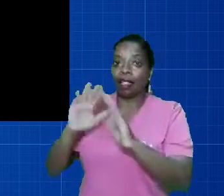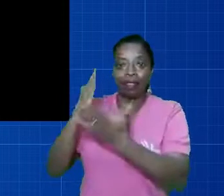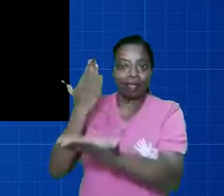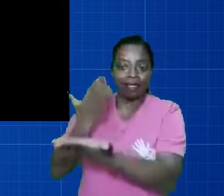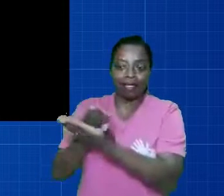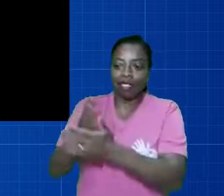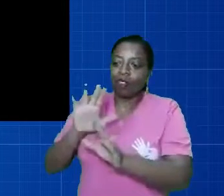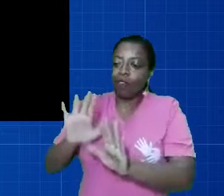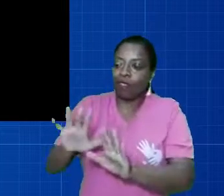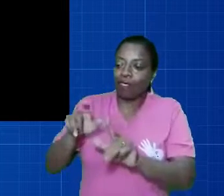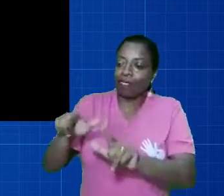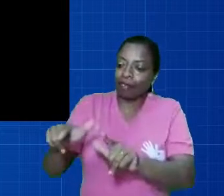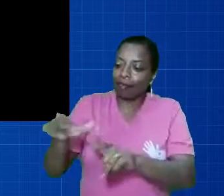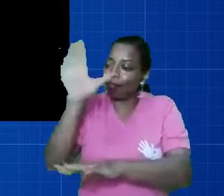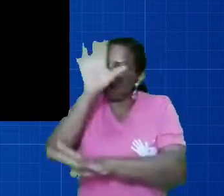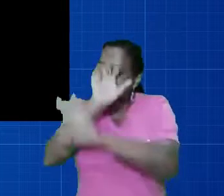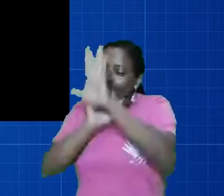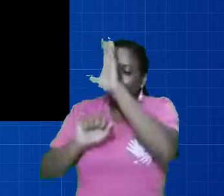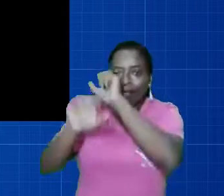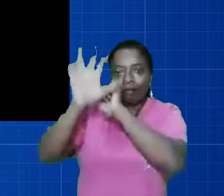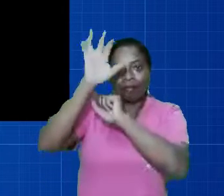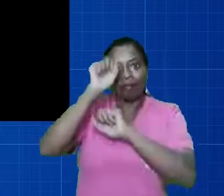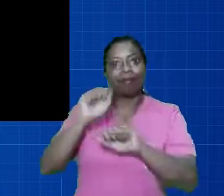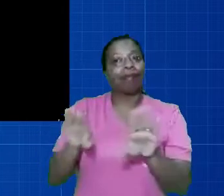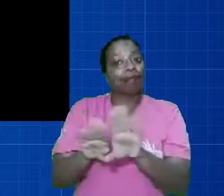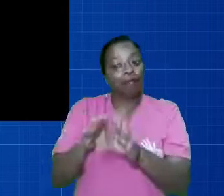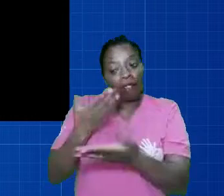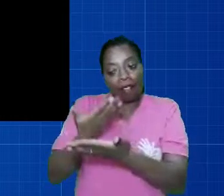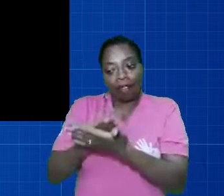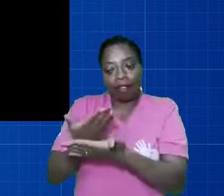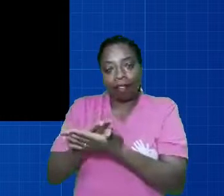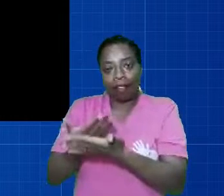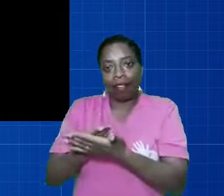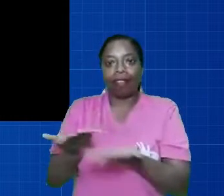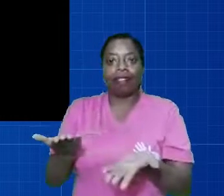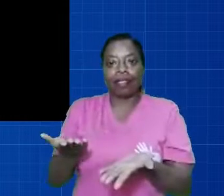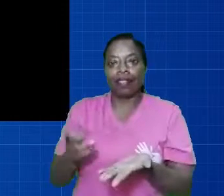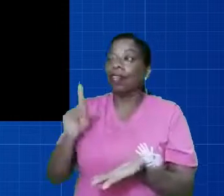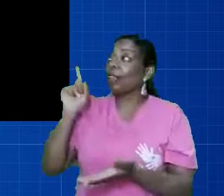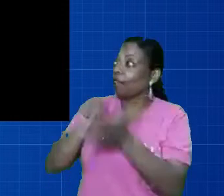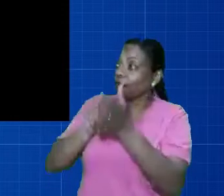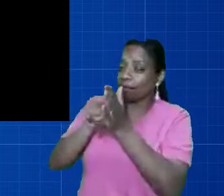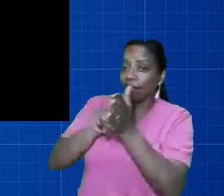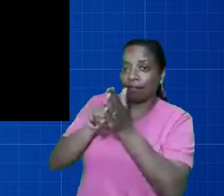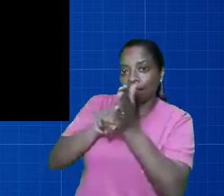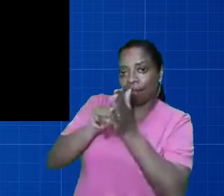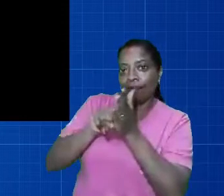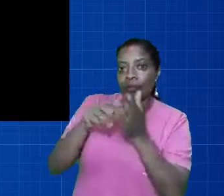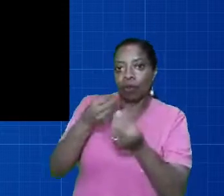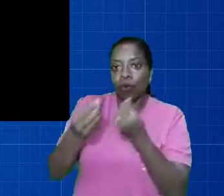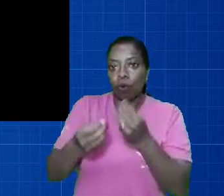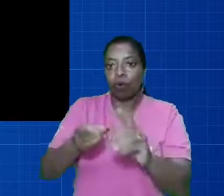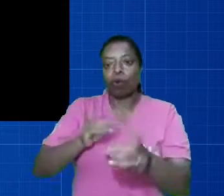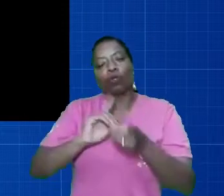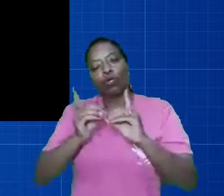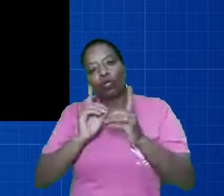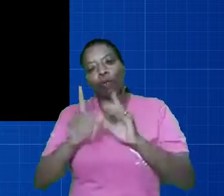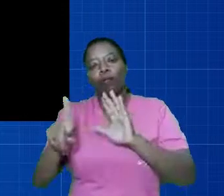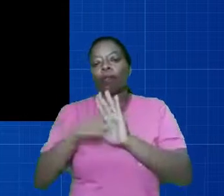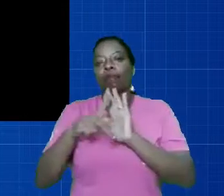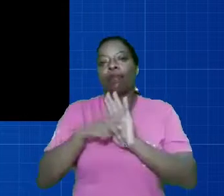se desenvolvendo. Então, ela vai estudar essa dinâmica, né? E também como a escolinha